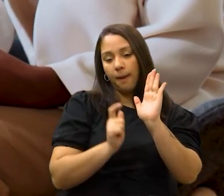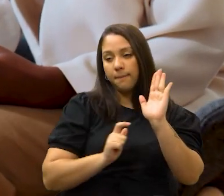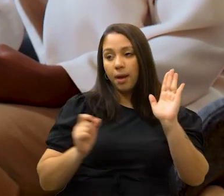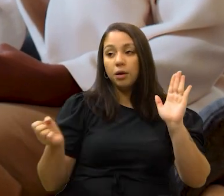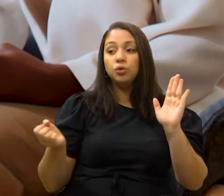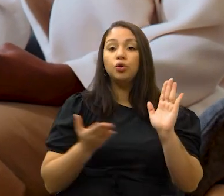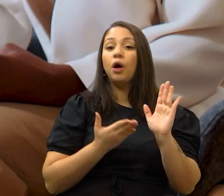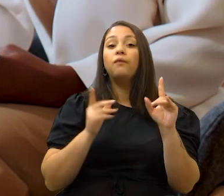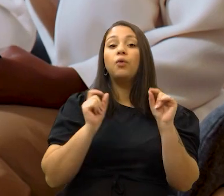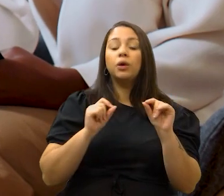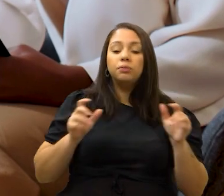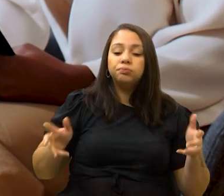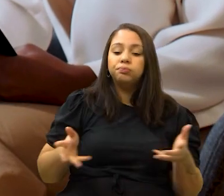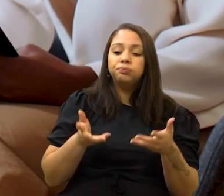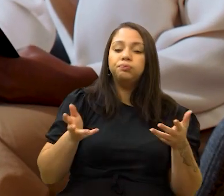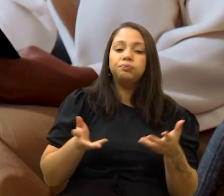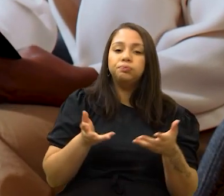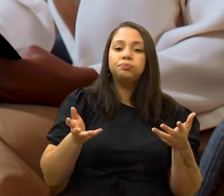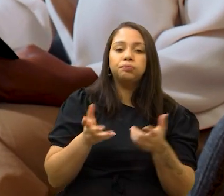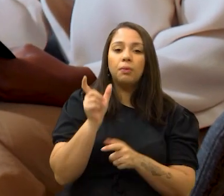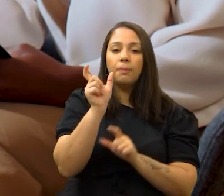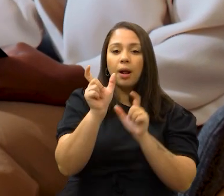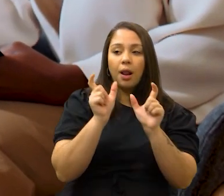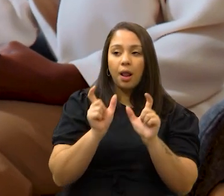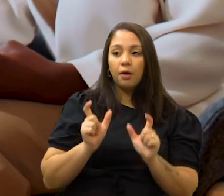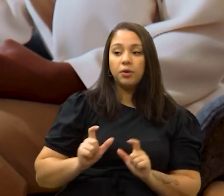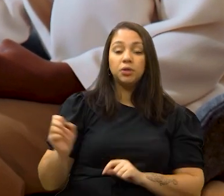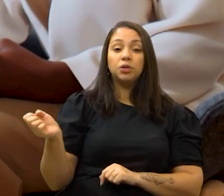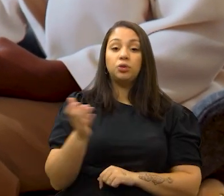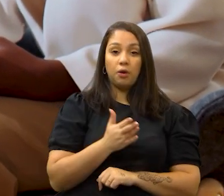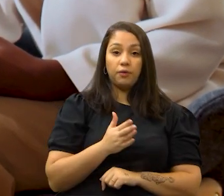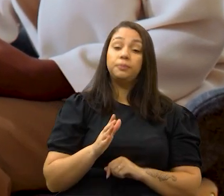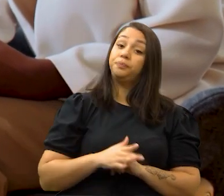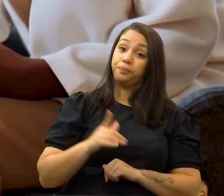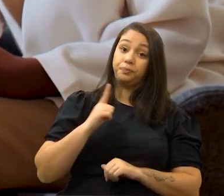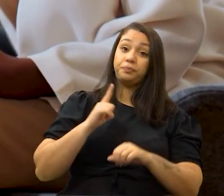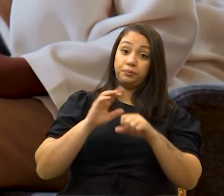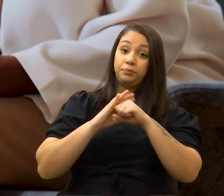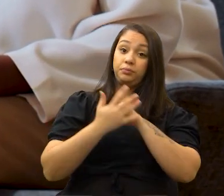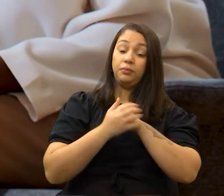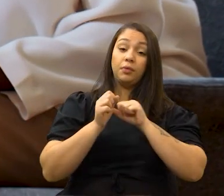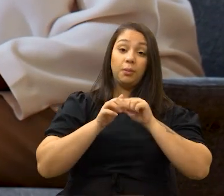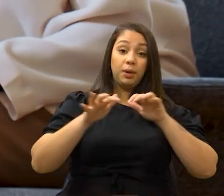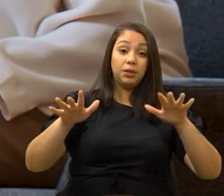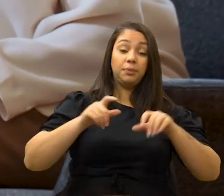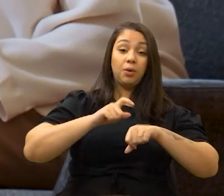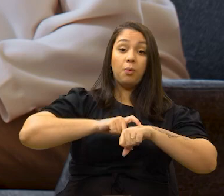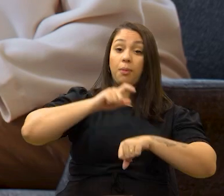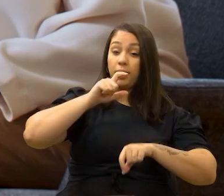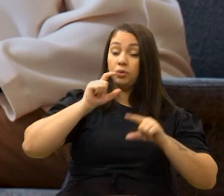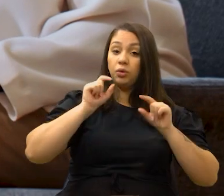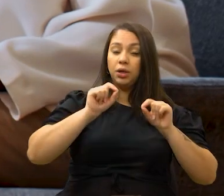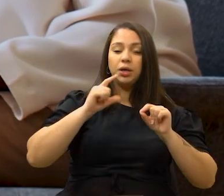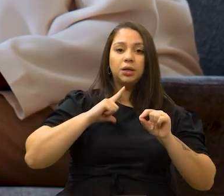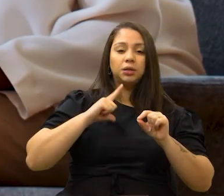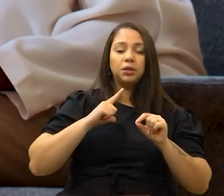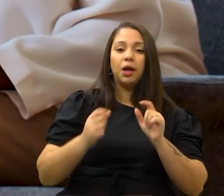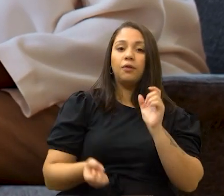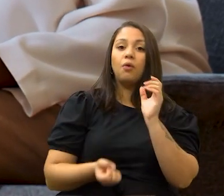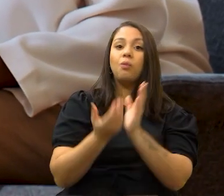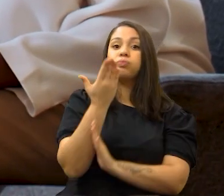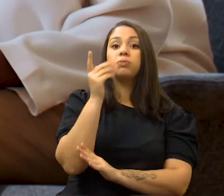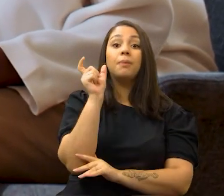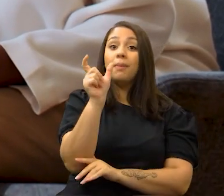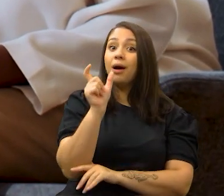que impulsiona essa entrada de palavras novas? A pandemia foi um momento em que